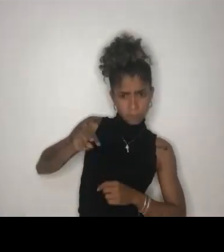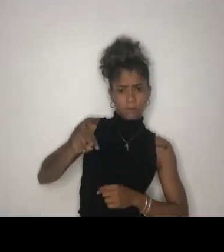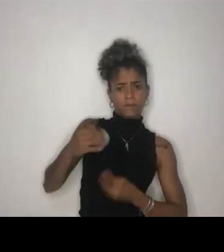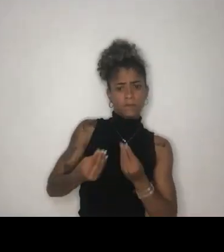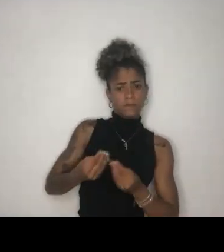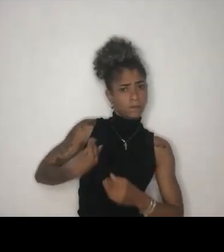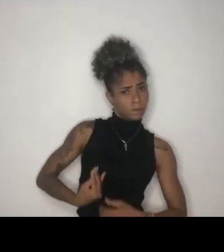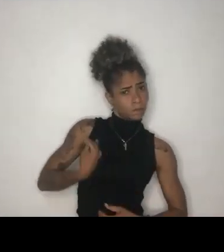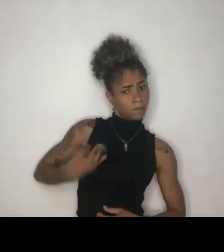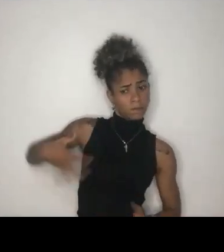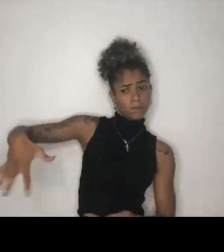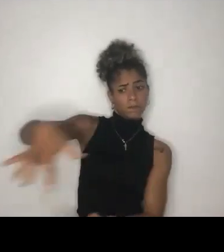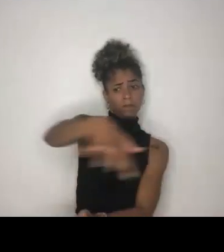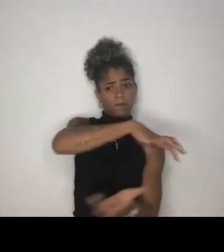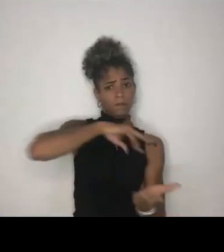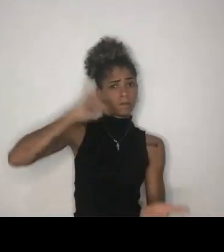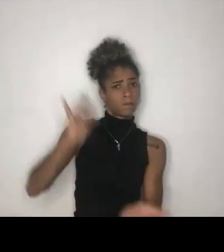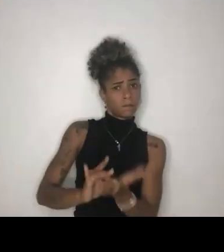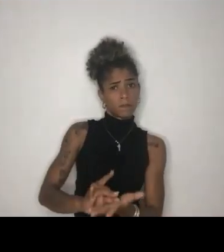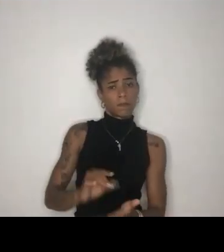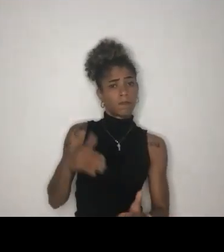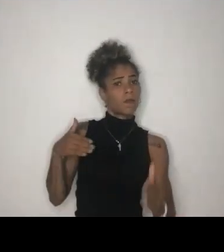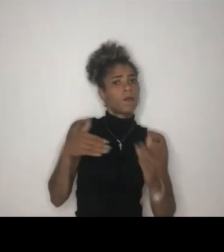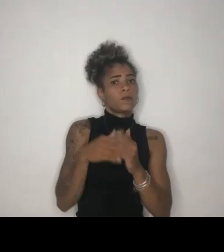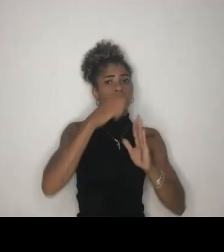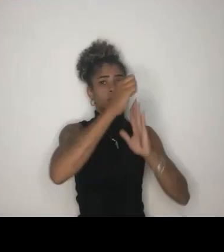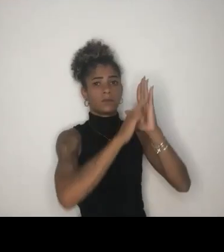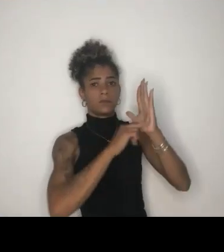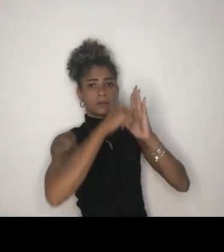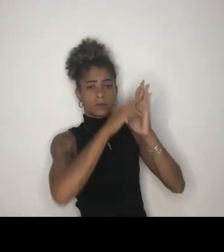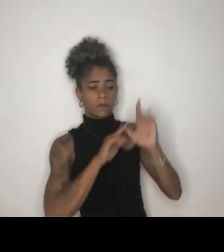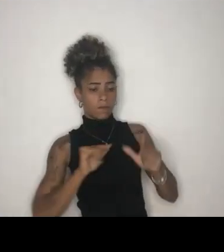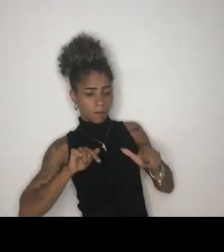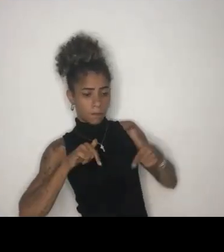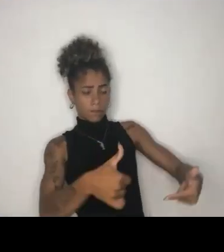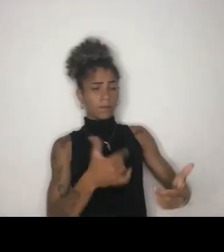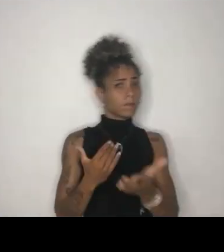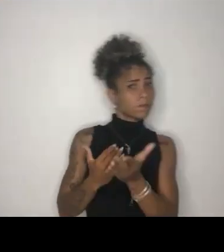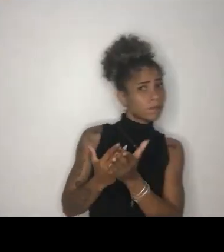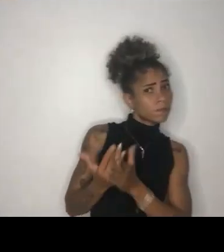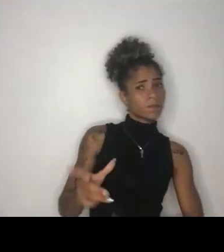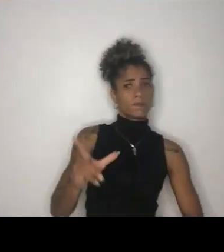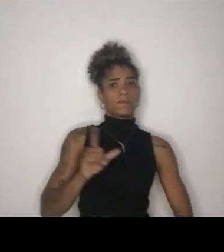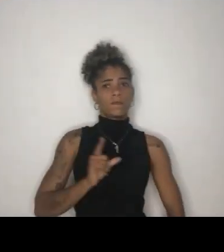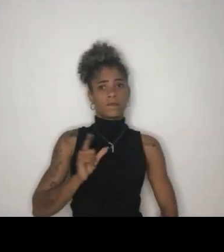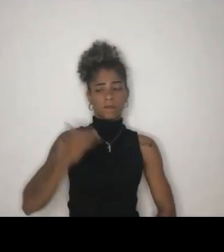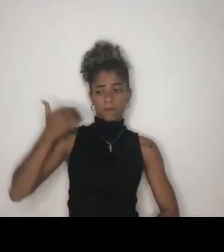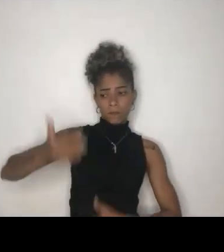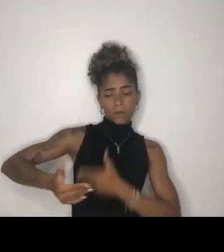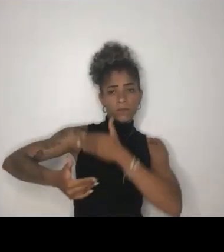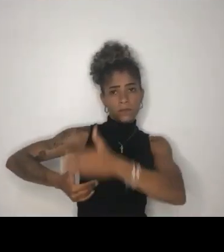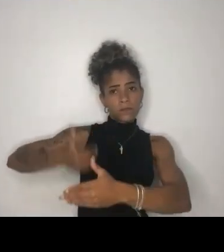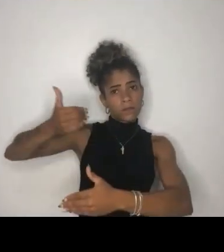no mundo essa é minha última série de pintura que eu estou executando né então eu comecei a ter um processo criativo